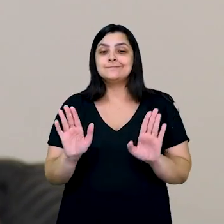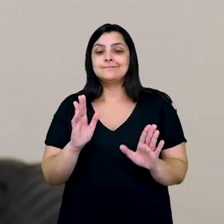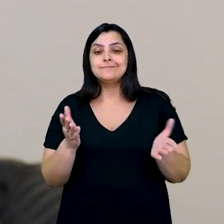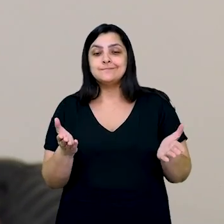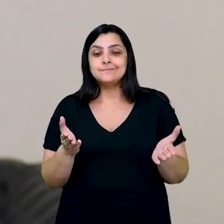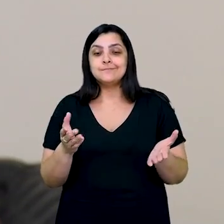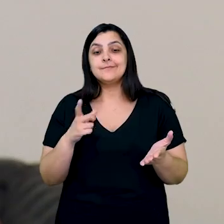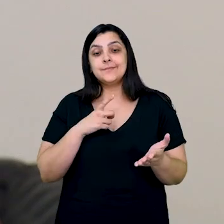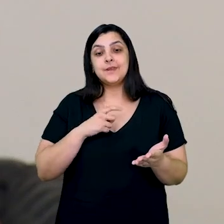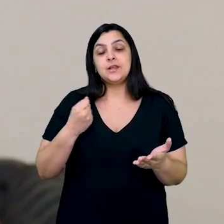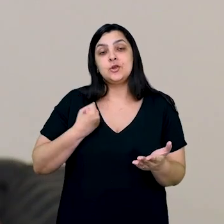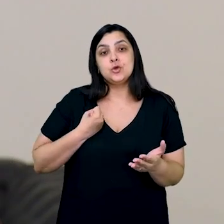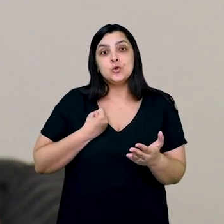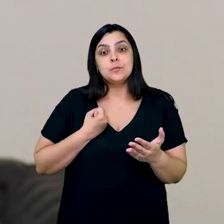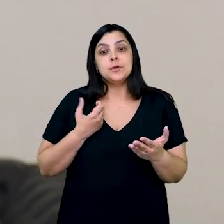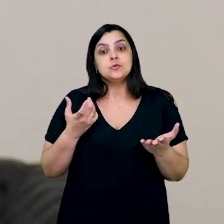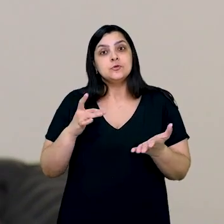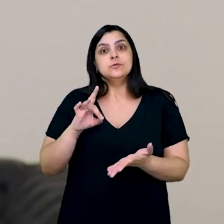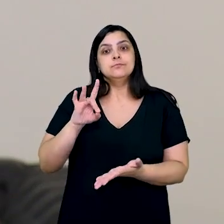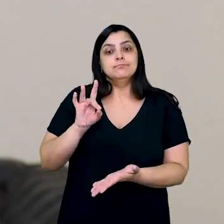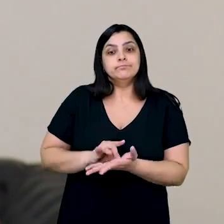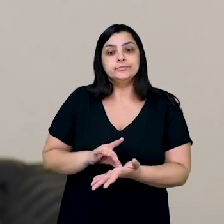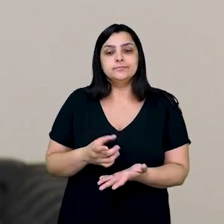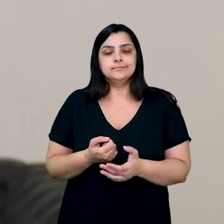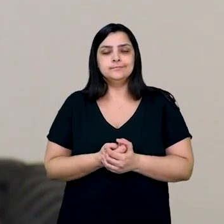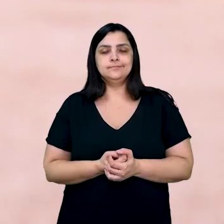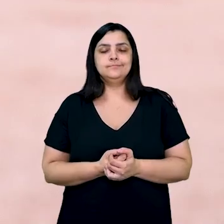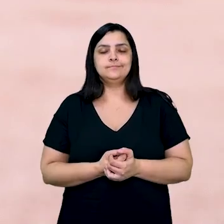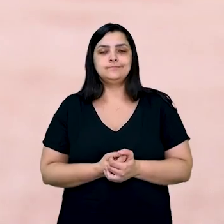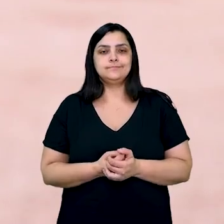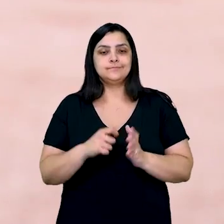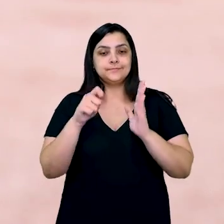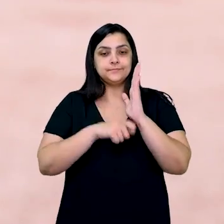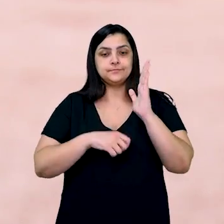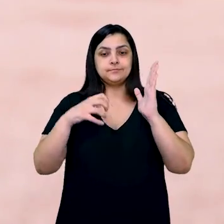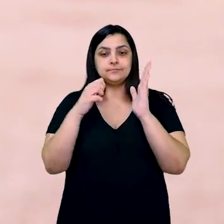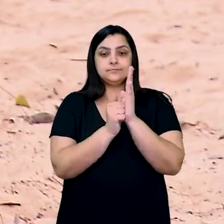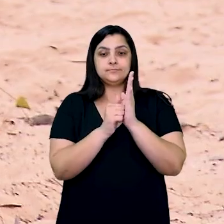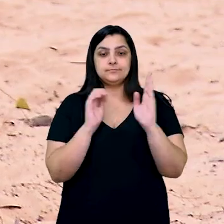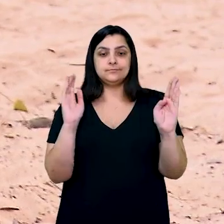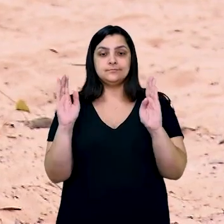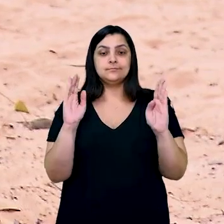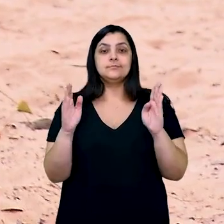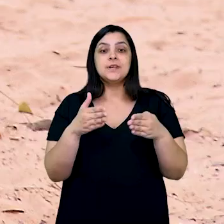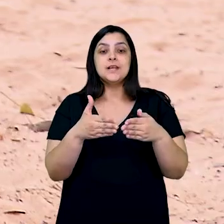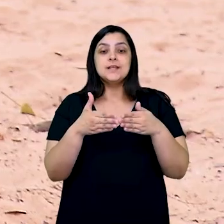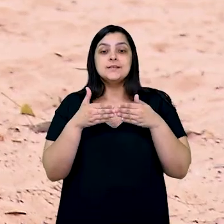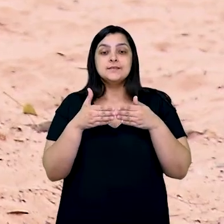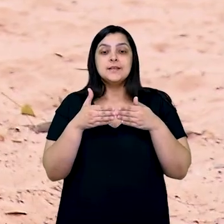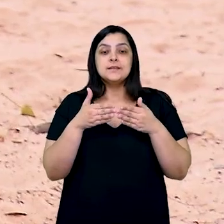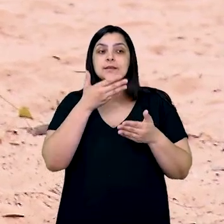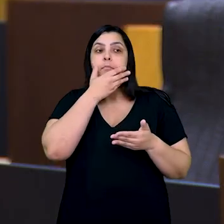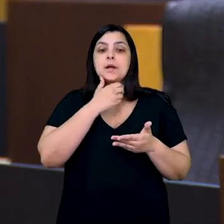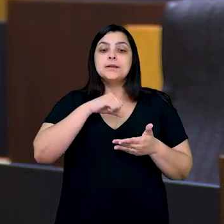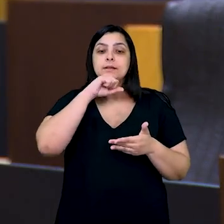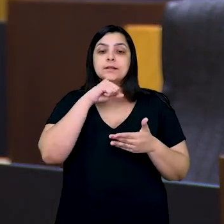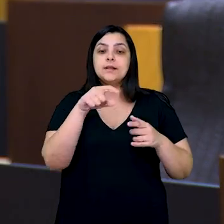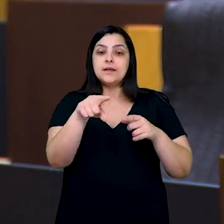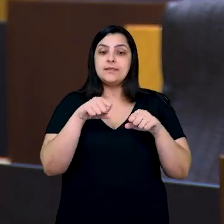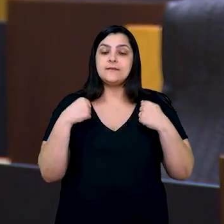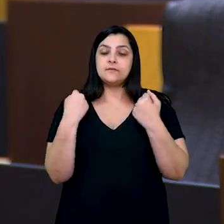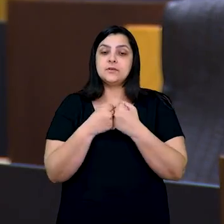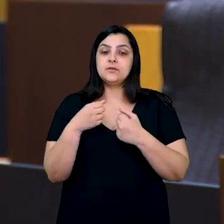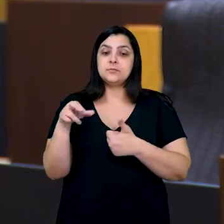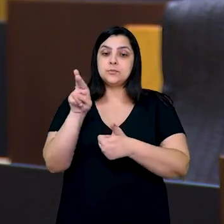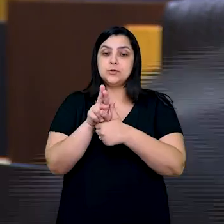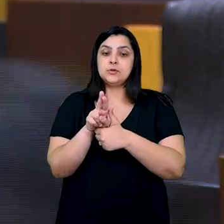de fato chegar nos números que são mais fidedignos. A extensão do período da licença paternidade é um ponto